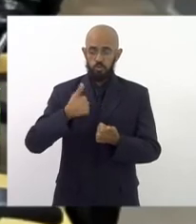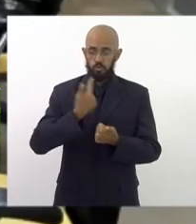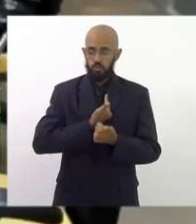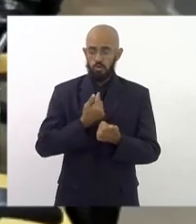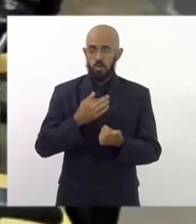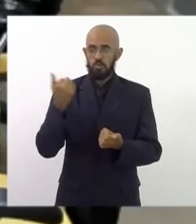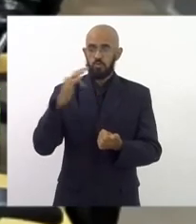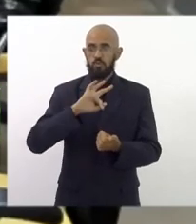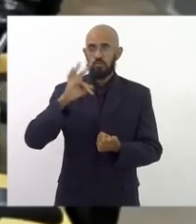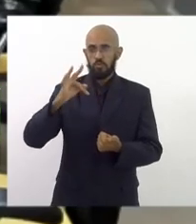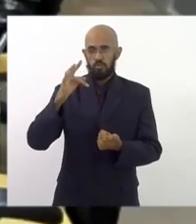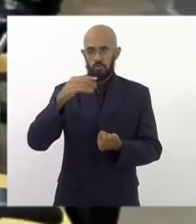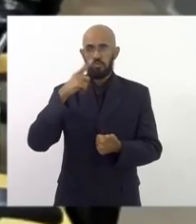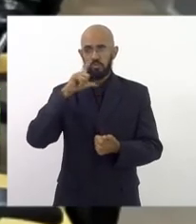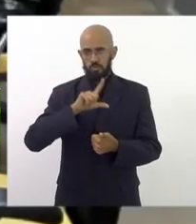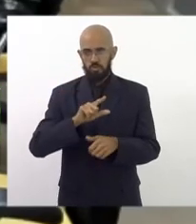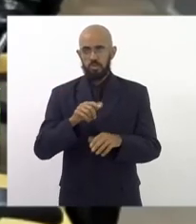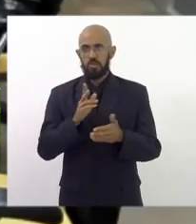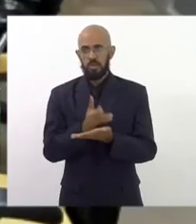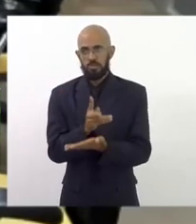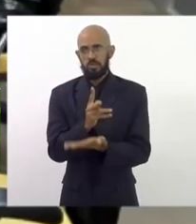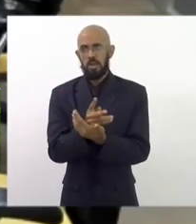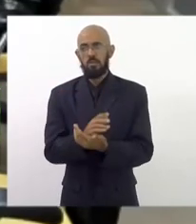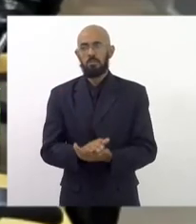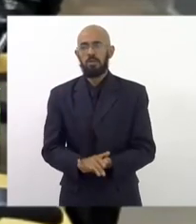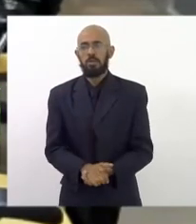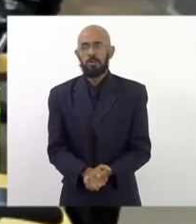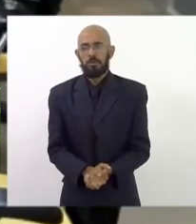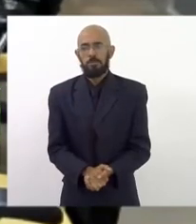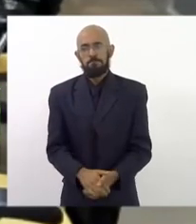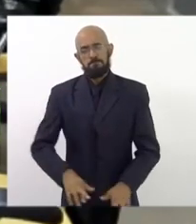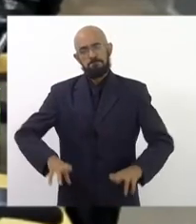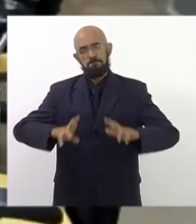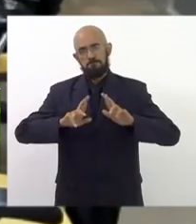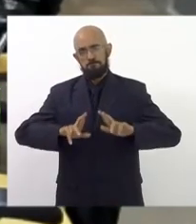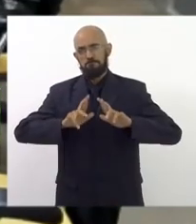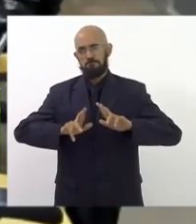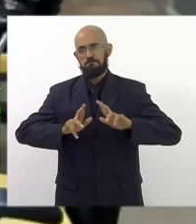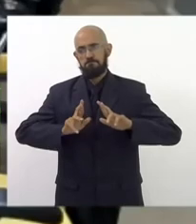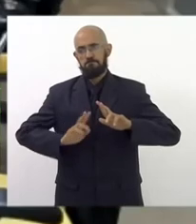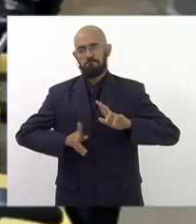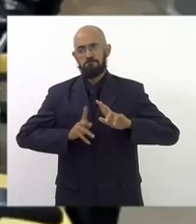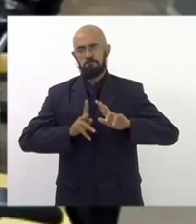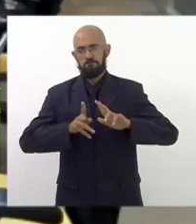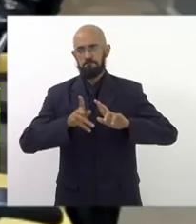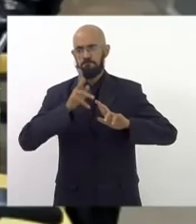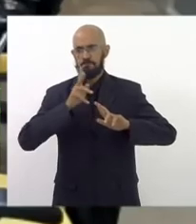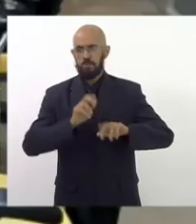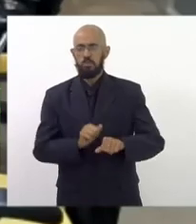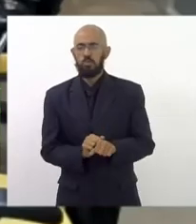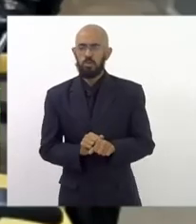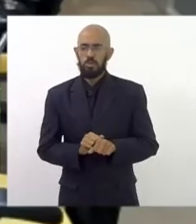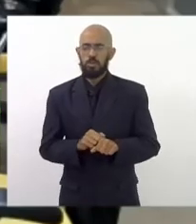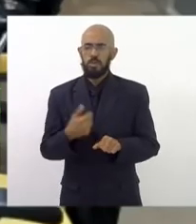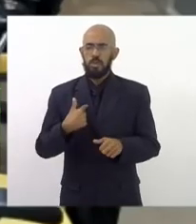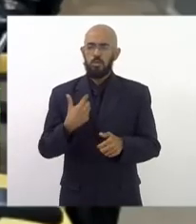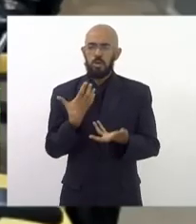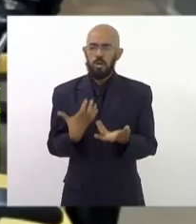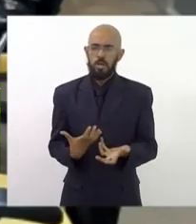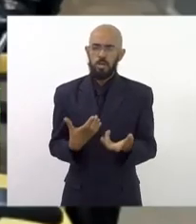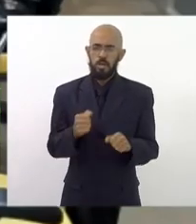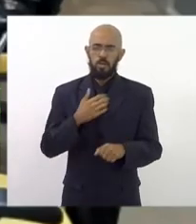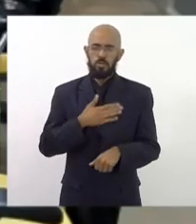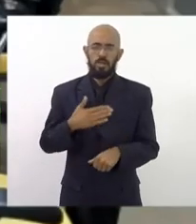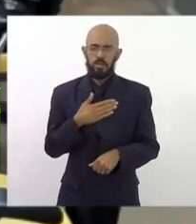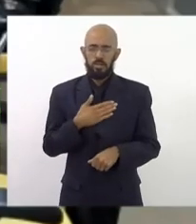poder ter sempre isso, né? Espero que ele tenha continuidade, eu tenho certeza que terá, mas eu queria muito contar com a presença